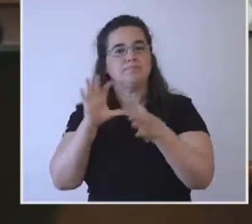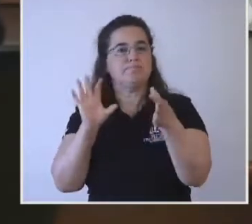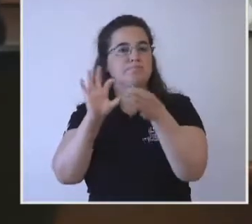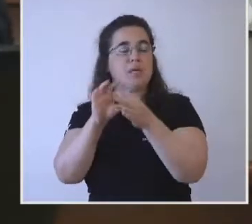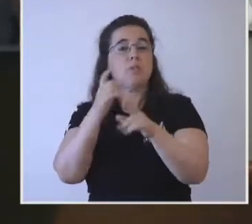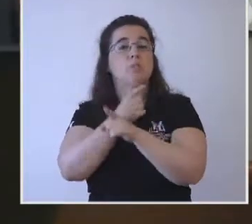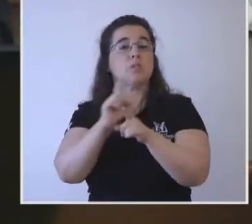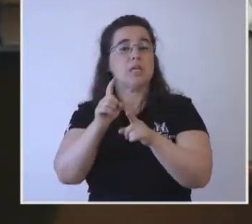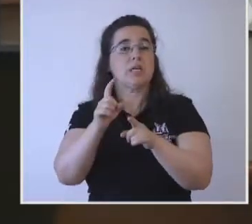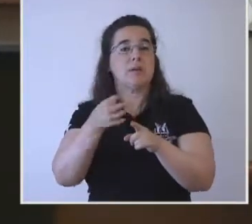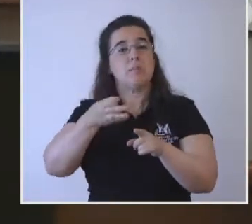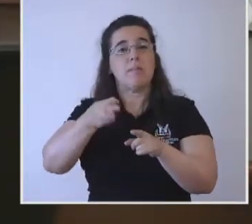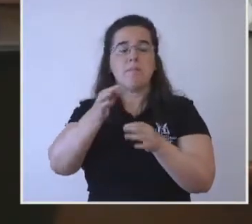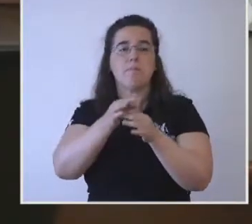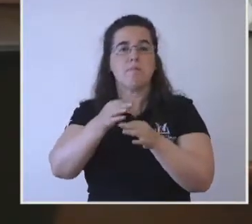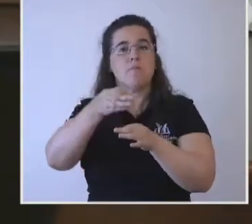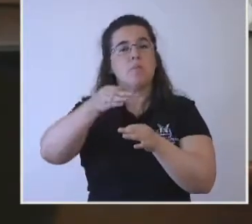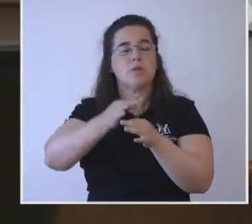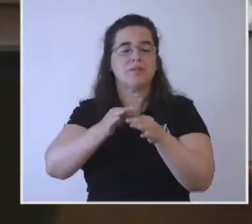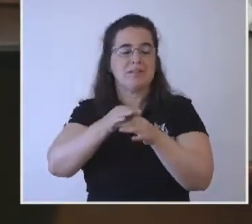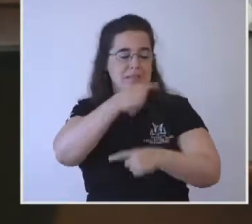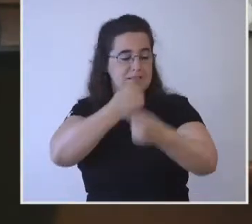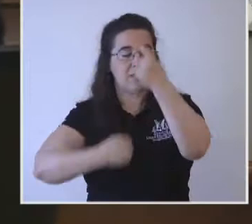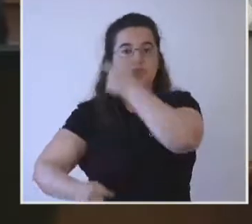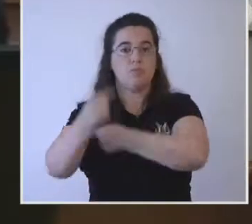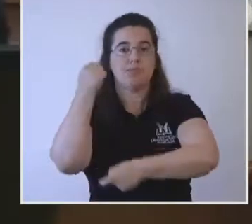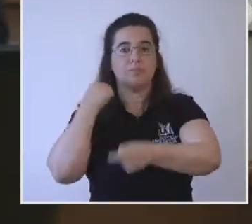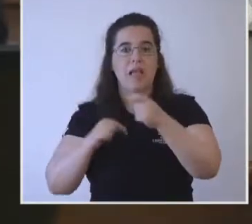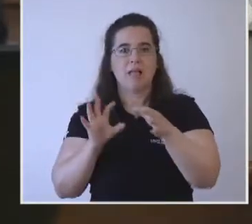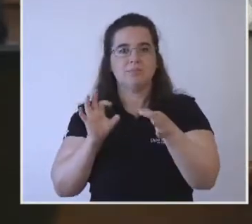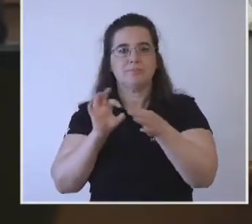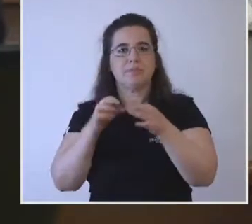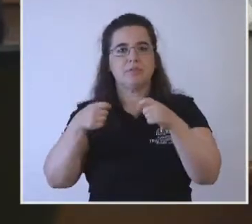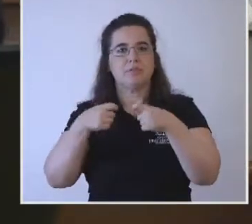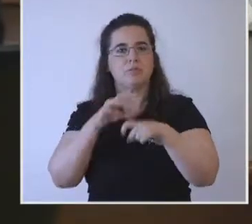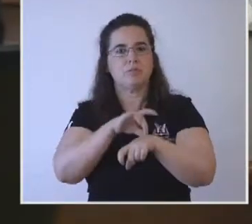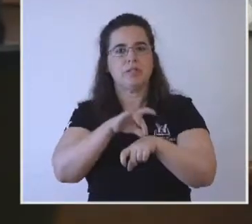risco, parece que os vegetarianos estão em desvantagem com os não vegetarianos.